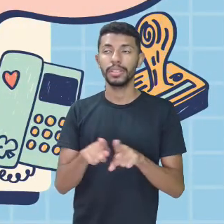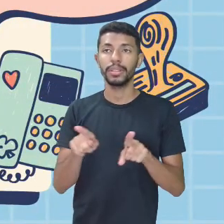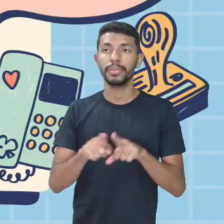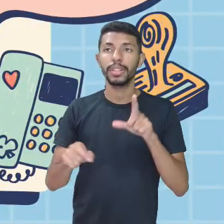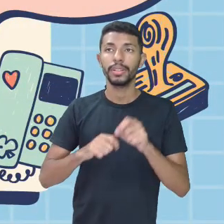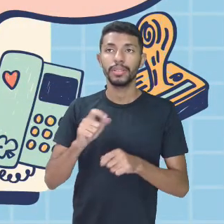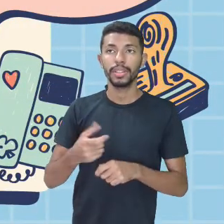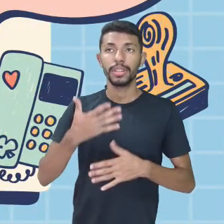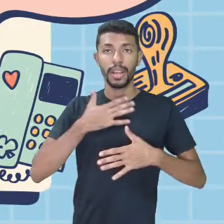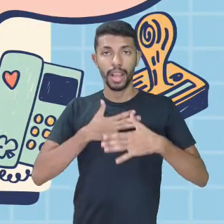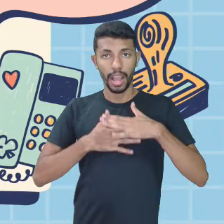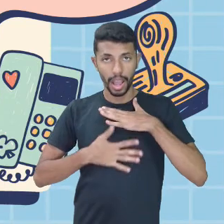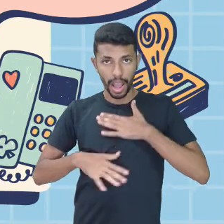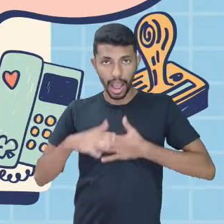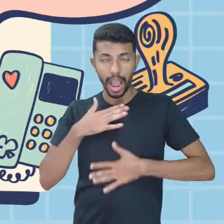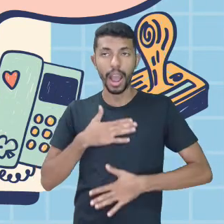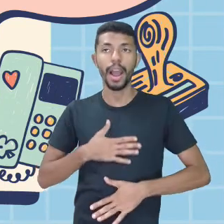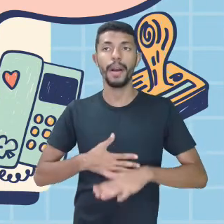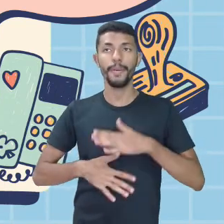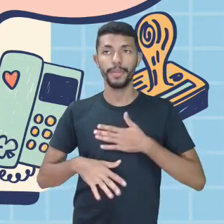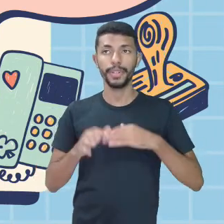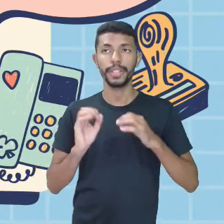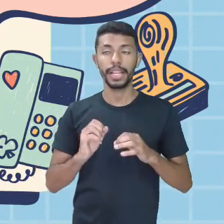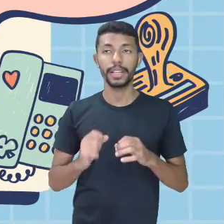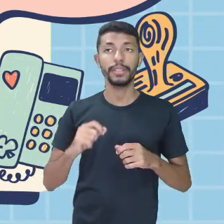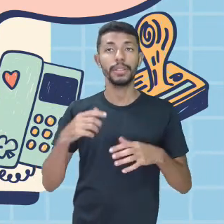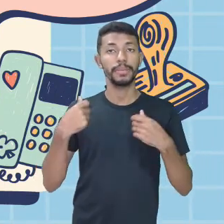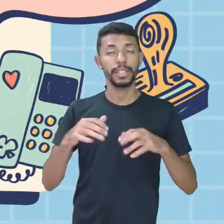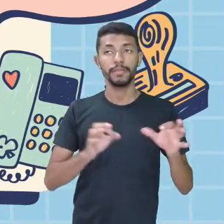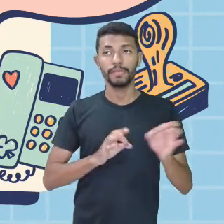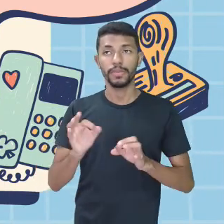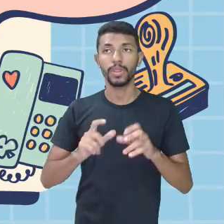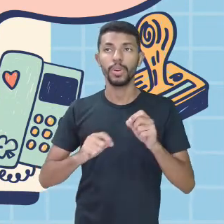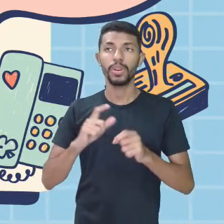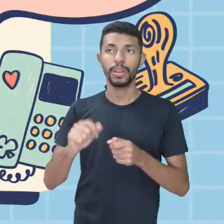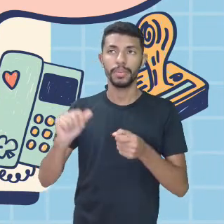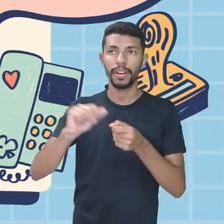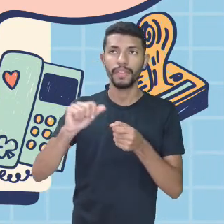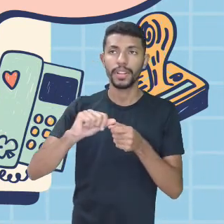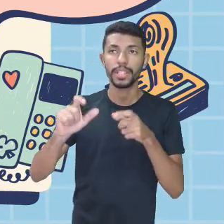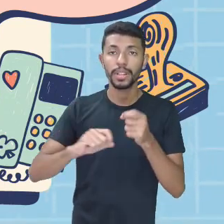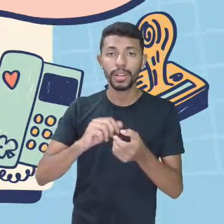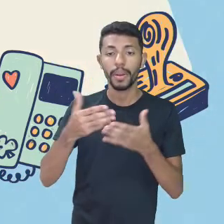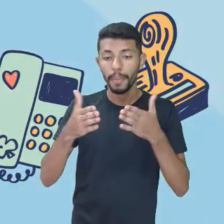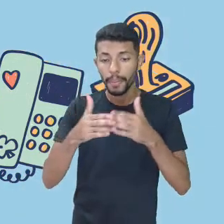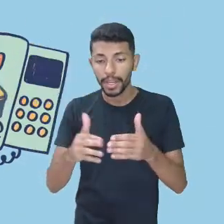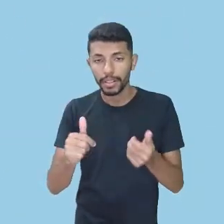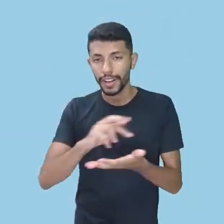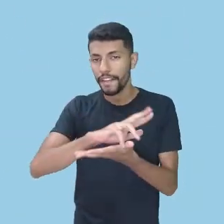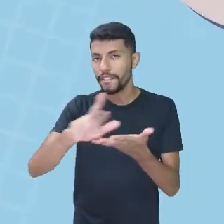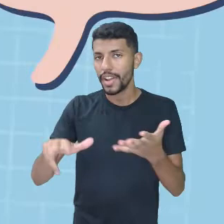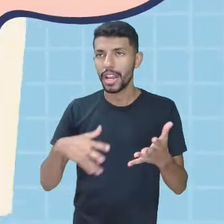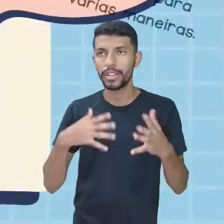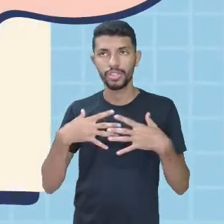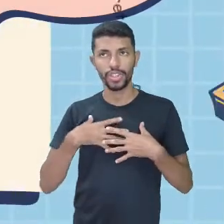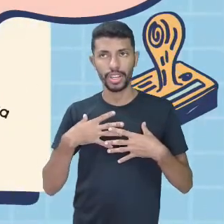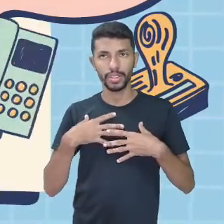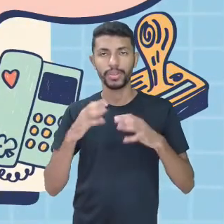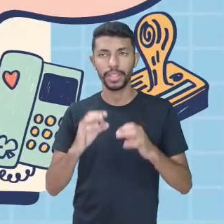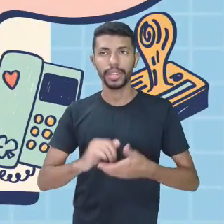Mantenha-se calmo e esteja pronto para reformular seu pedido de várias maneiras.